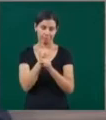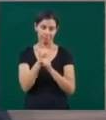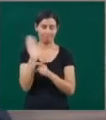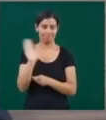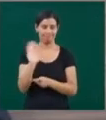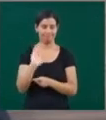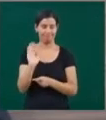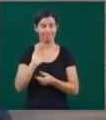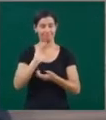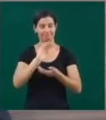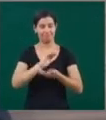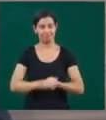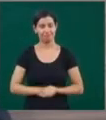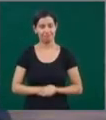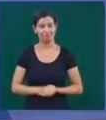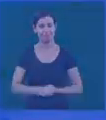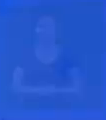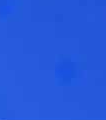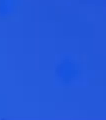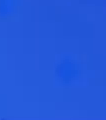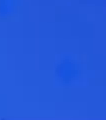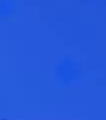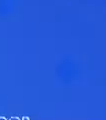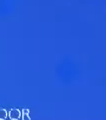boa noite pra você e até amanhã